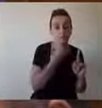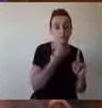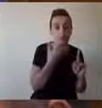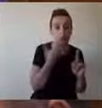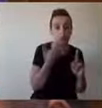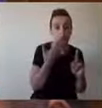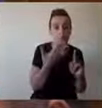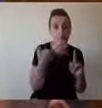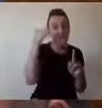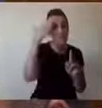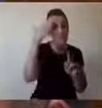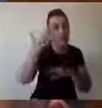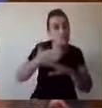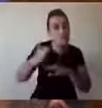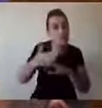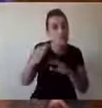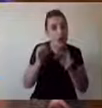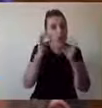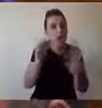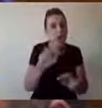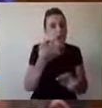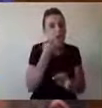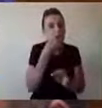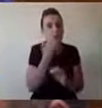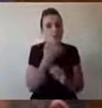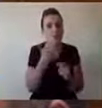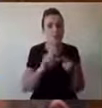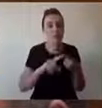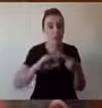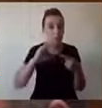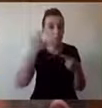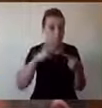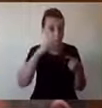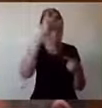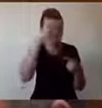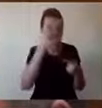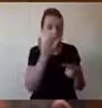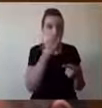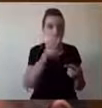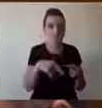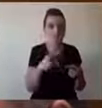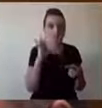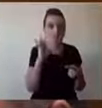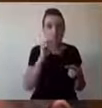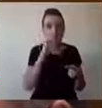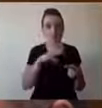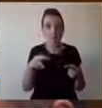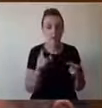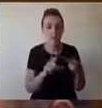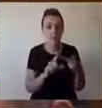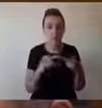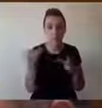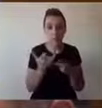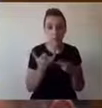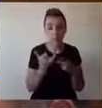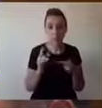altura. Portanto, memorizemos, primeira peça, 12,4 milhões de euros. Vamos à segunda peça deste puzzle, que também já veio, aliás,